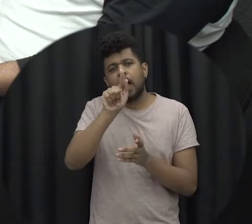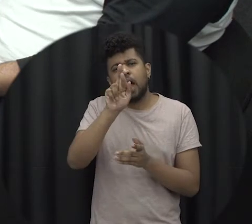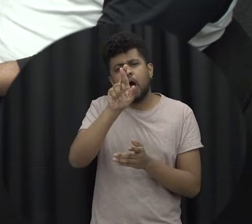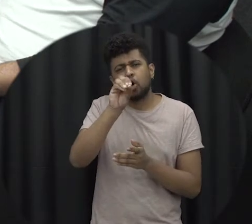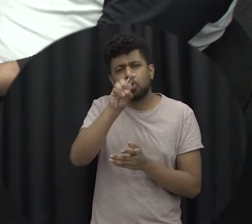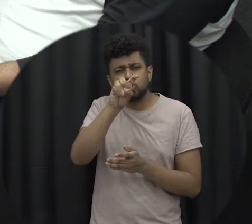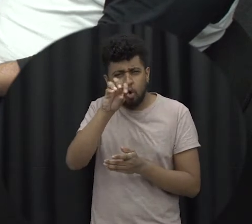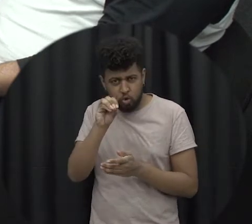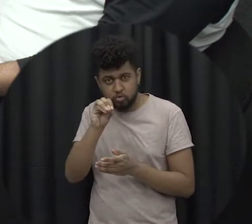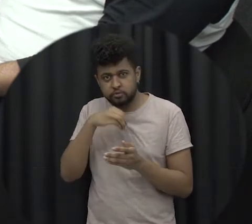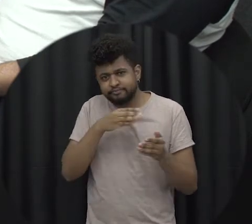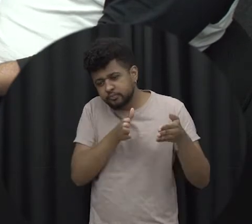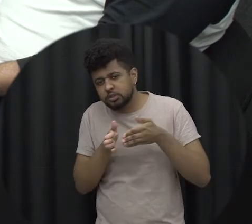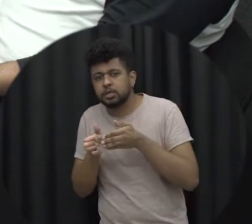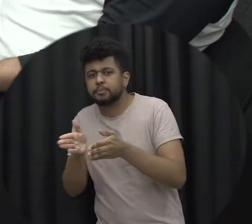aí.